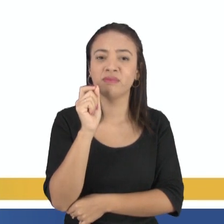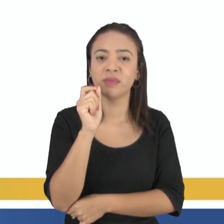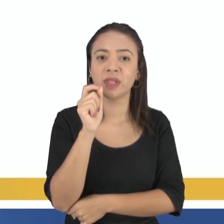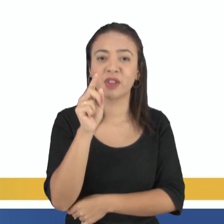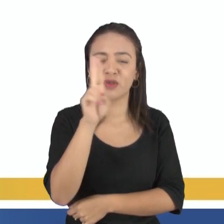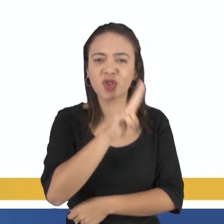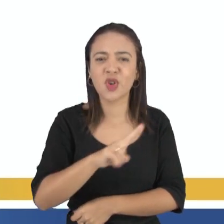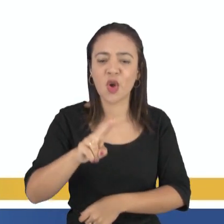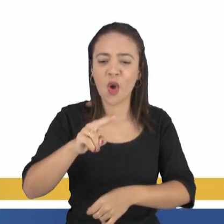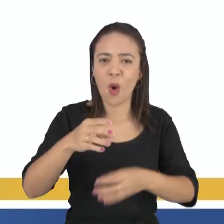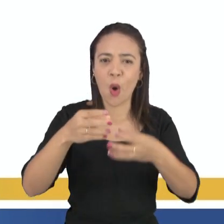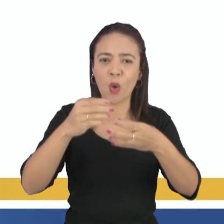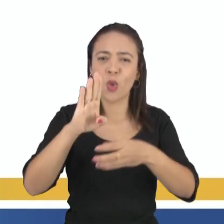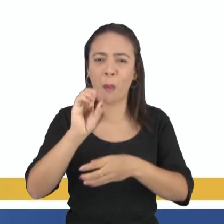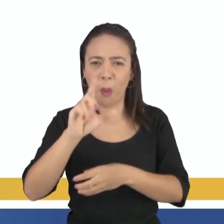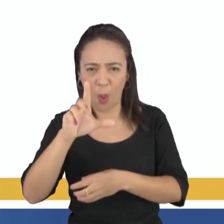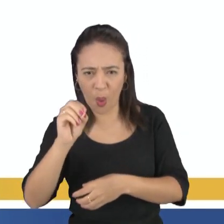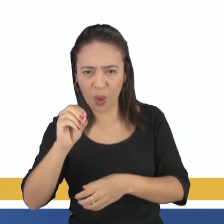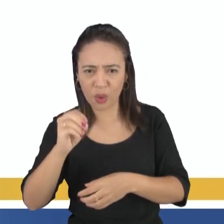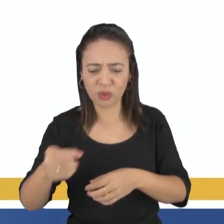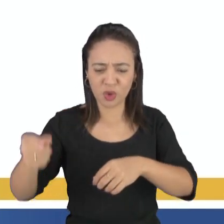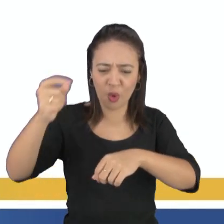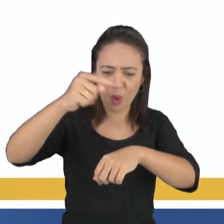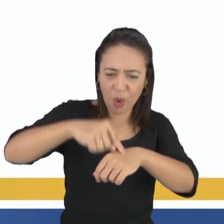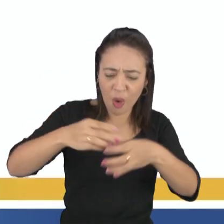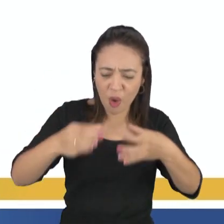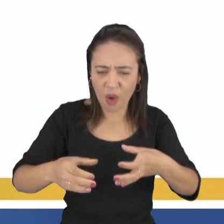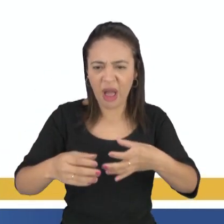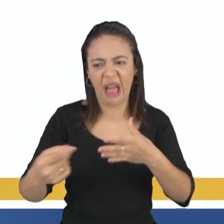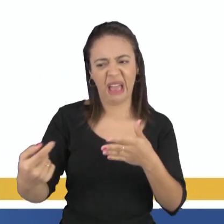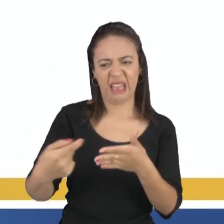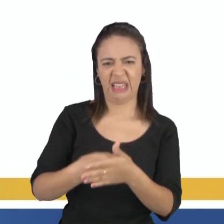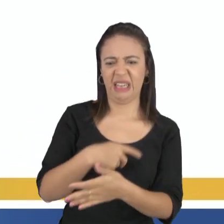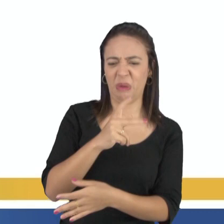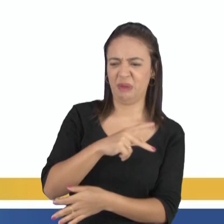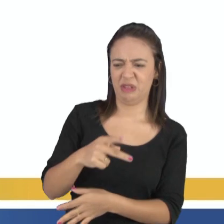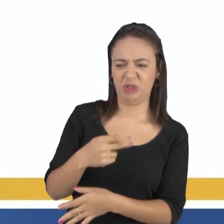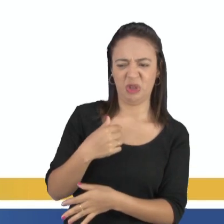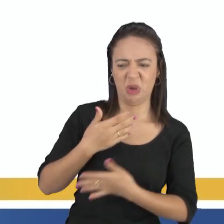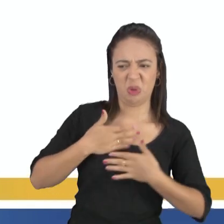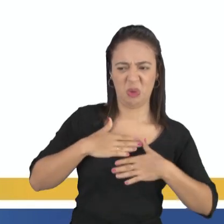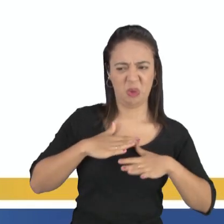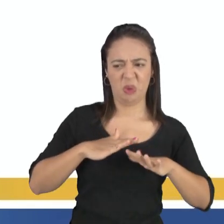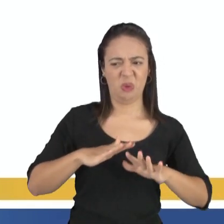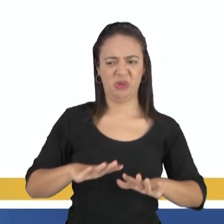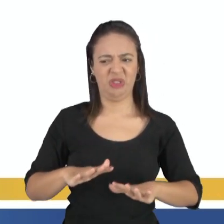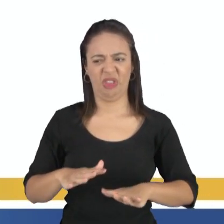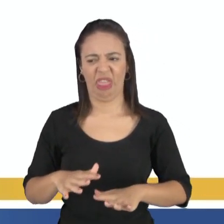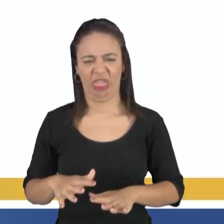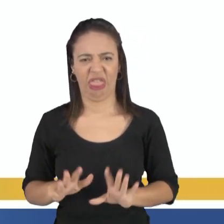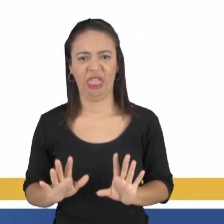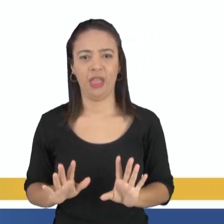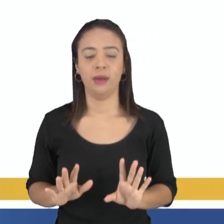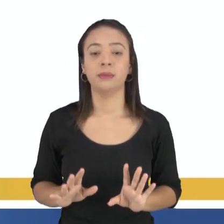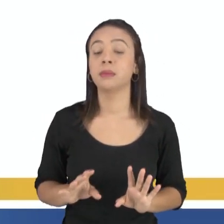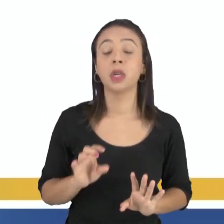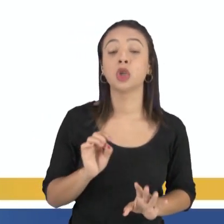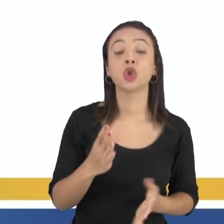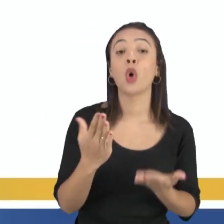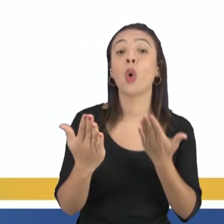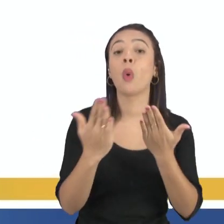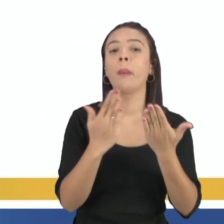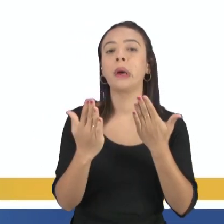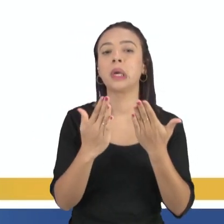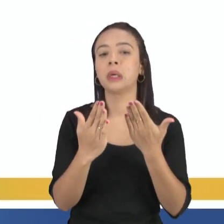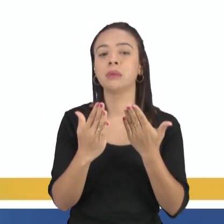que você coloca no bolo. Nossa, professor, agora eu não vou mais comer bolo com granulado. Calma, gente, é só uma forma de comparar. Não estou